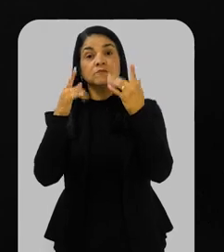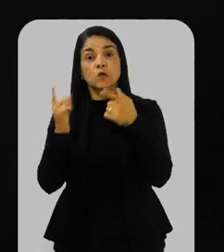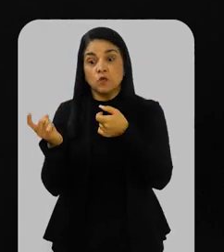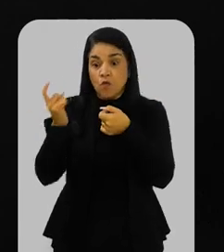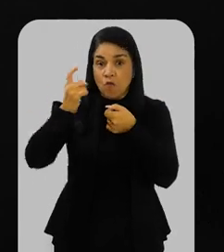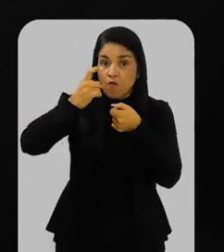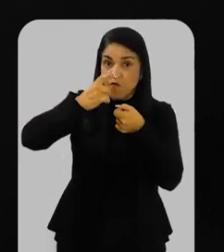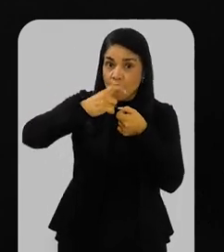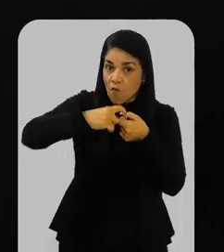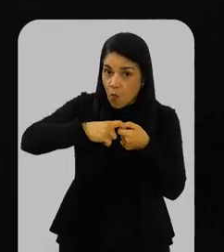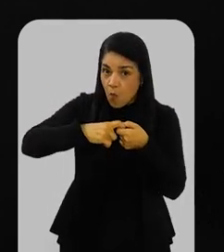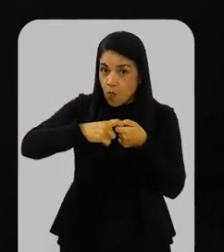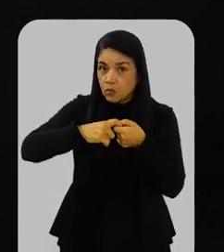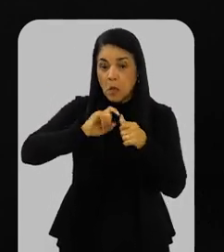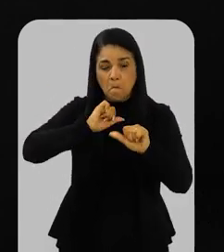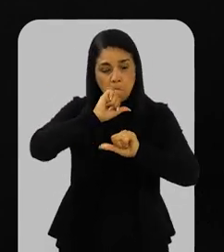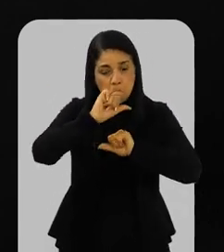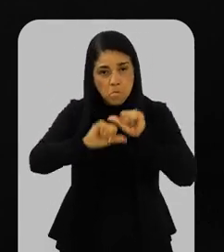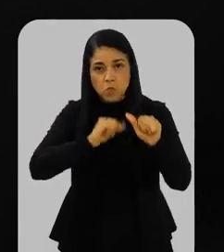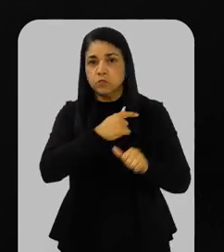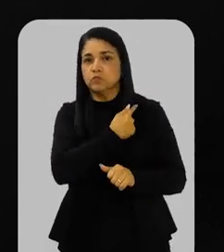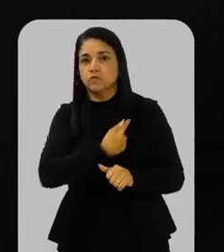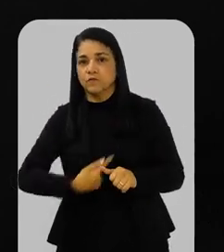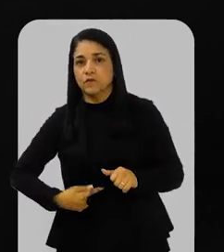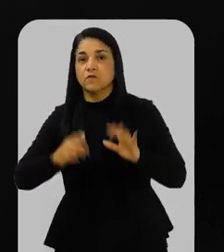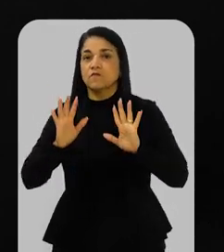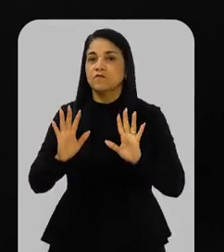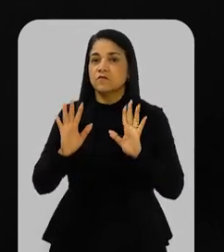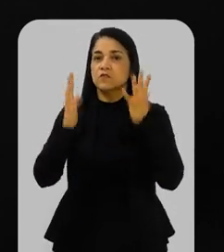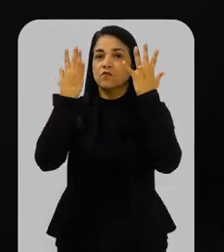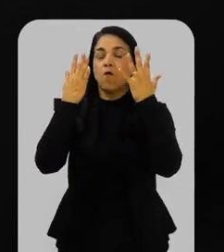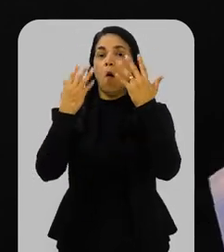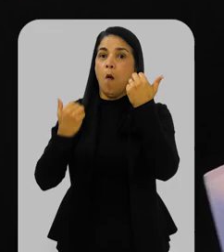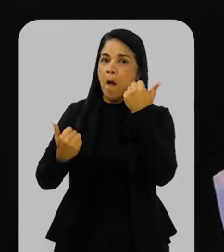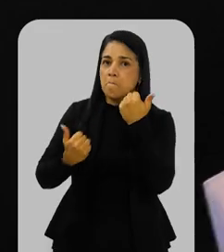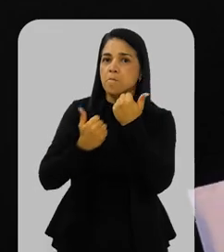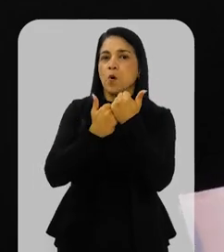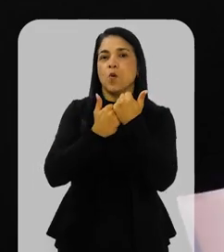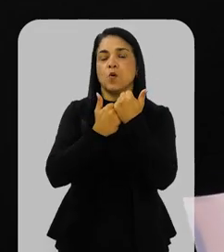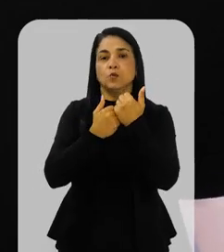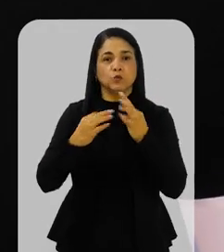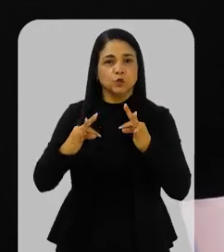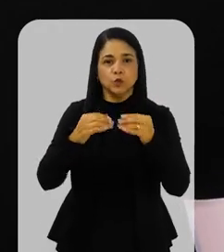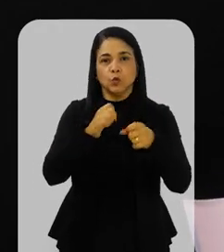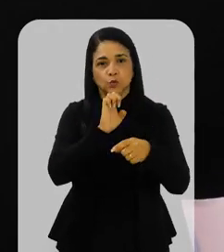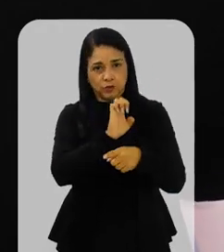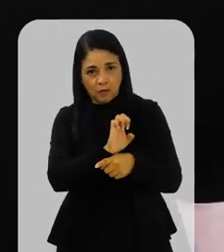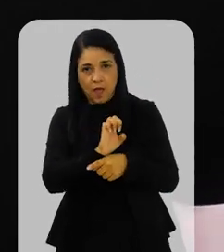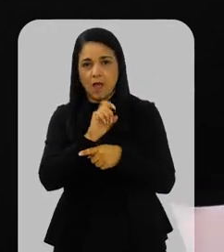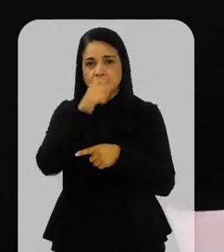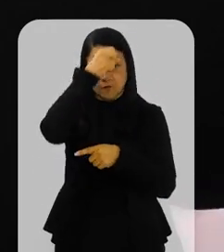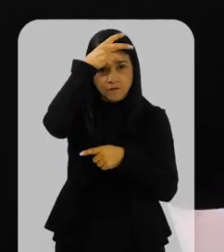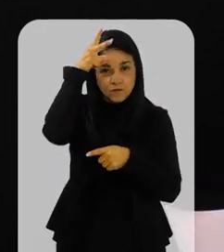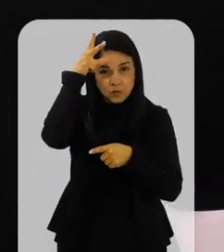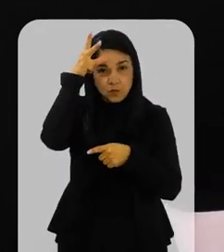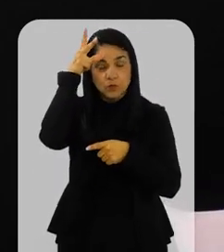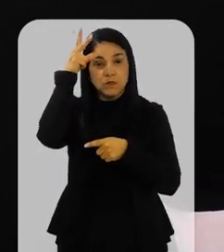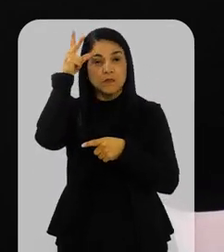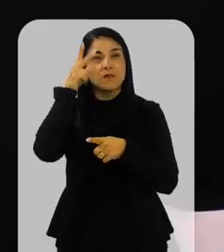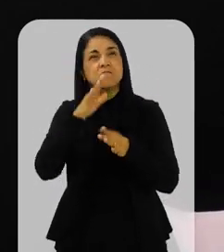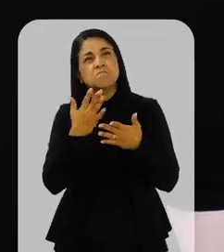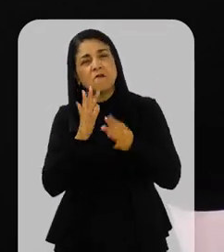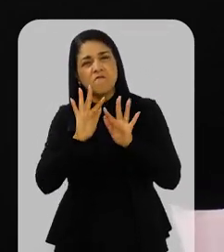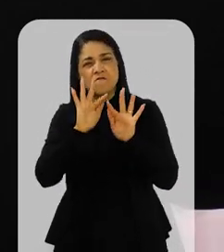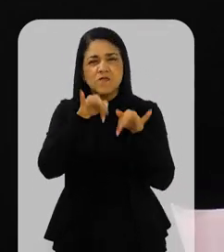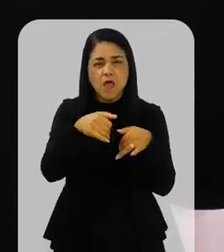a retomada, que muda o governo, que o festival retoma esse apoio e começa uma divulgação maior, a partir do finalzinho